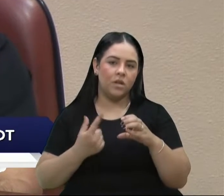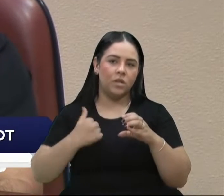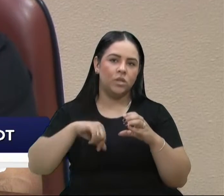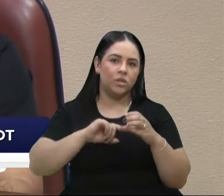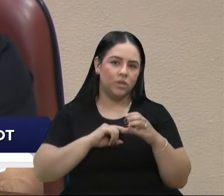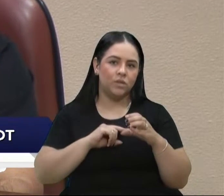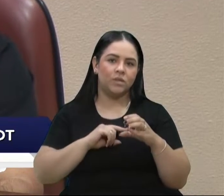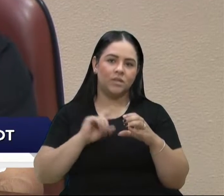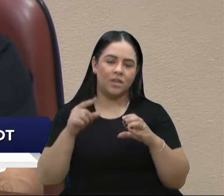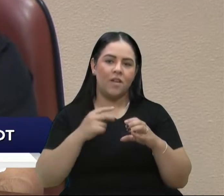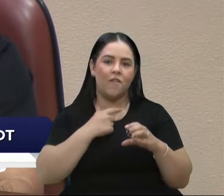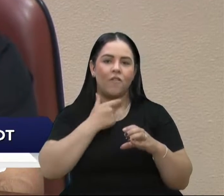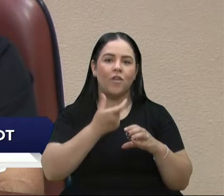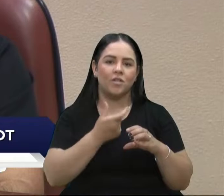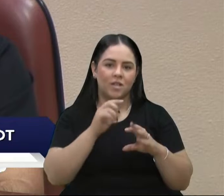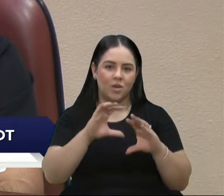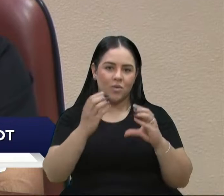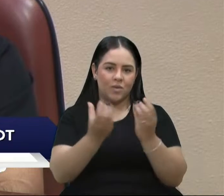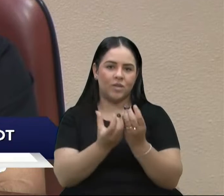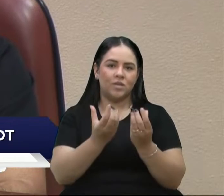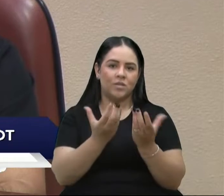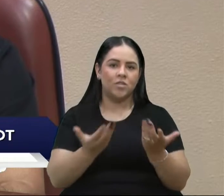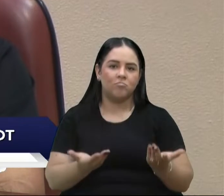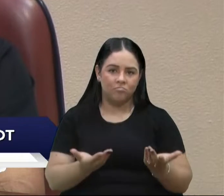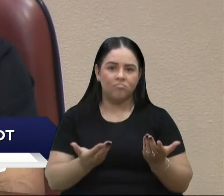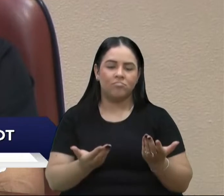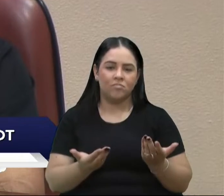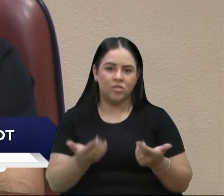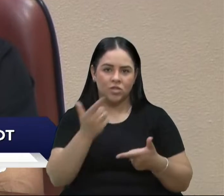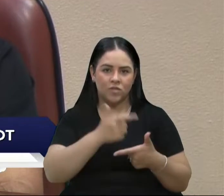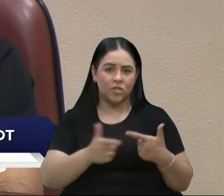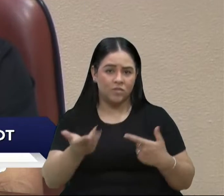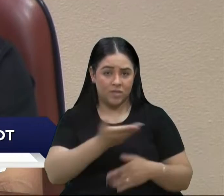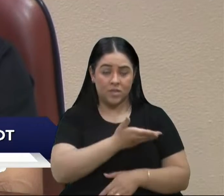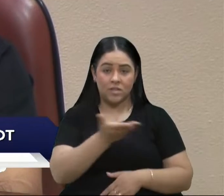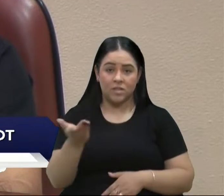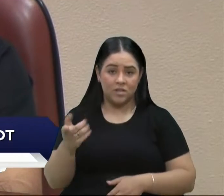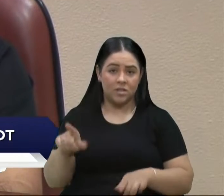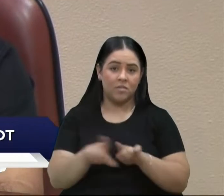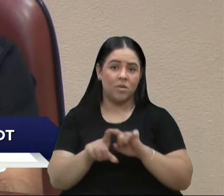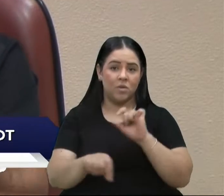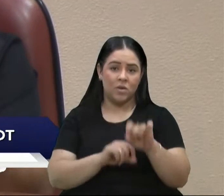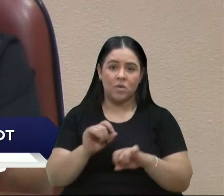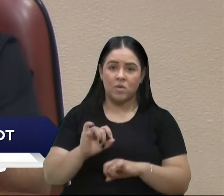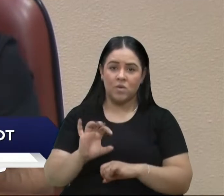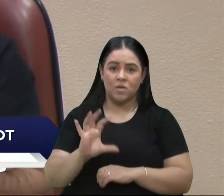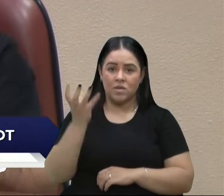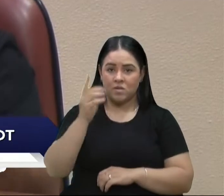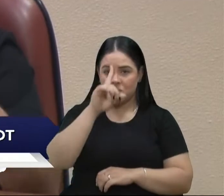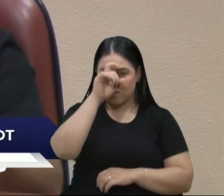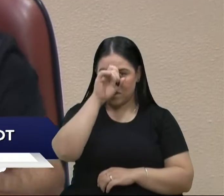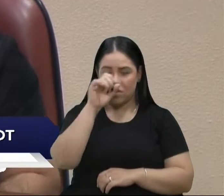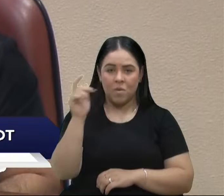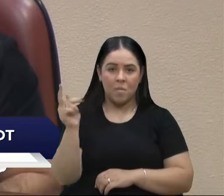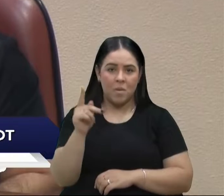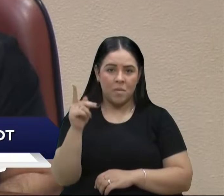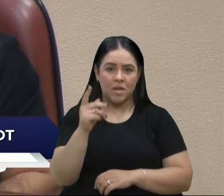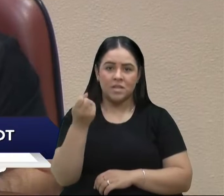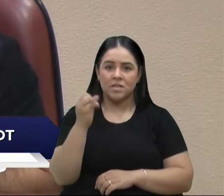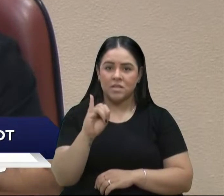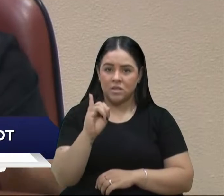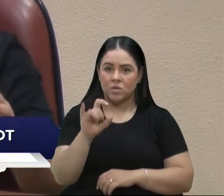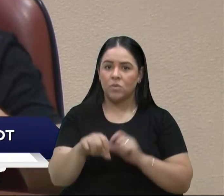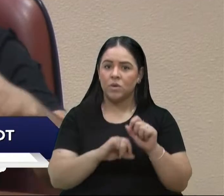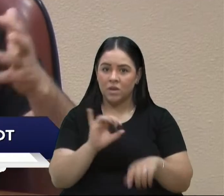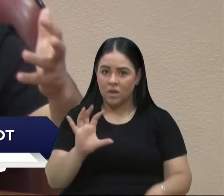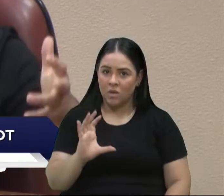é a voz da comunidade, né? E compartilhar com vocês também a situação do Hospital Pompeia, porque se realmente se avizinha o